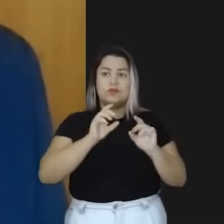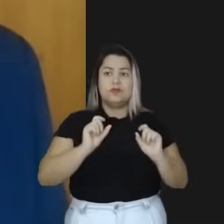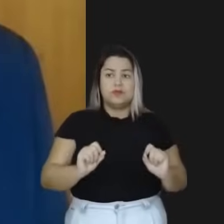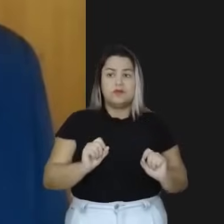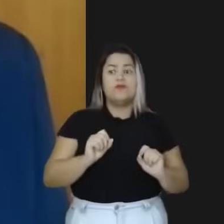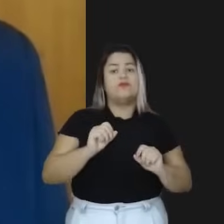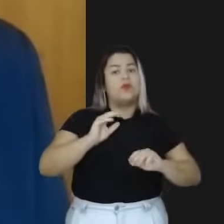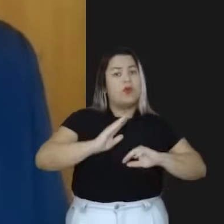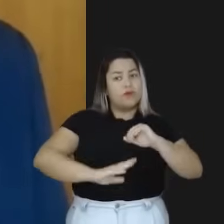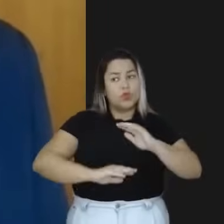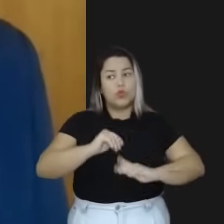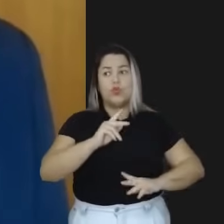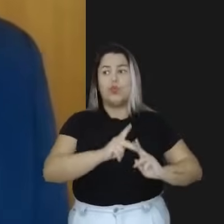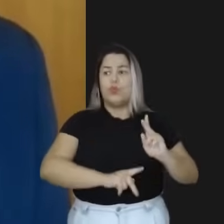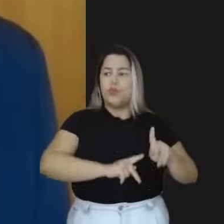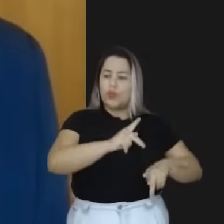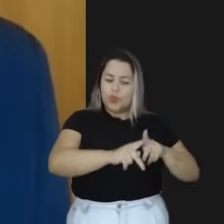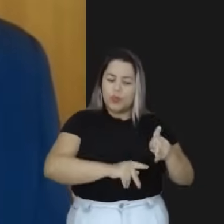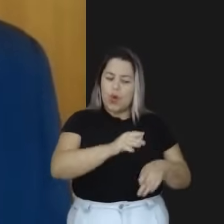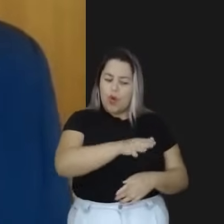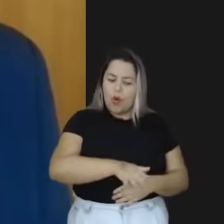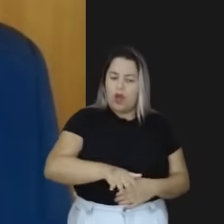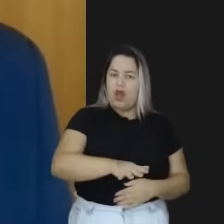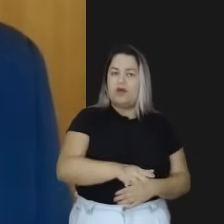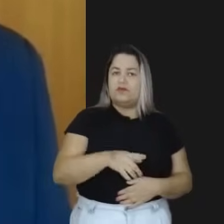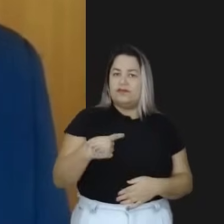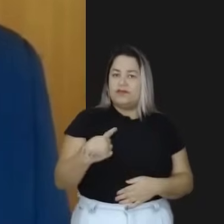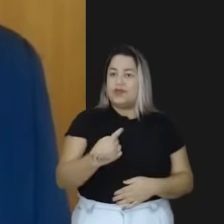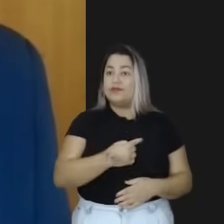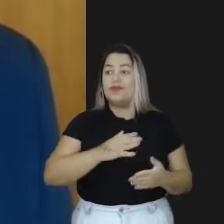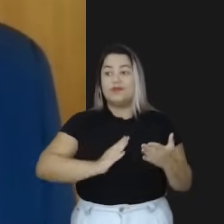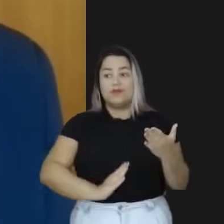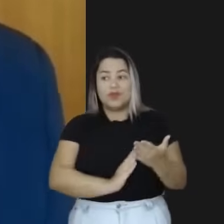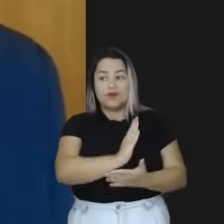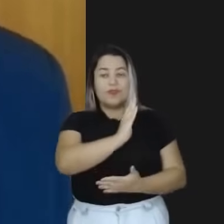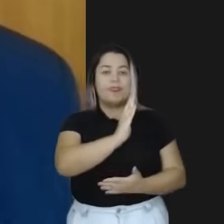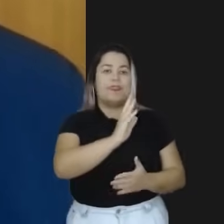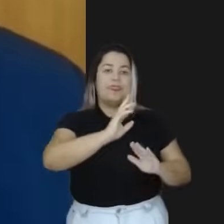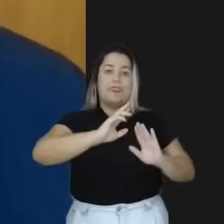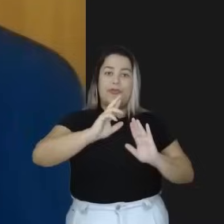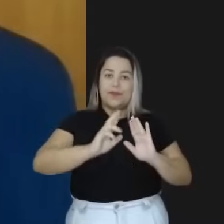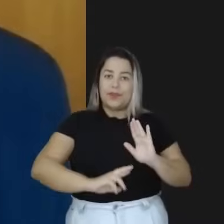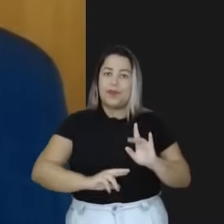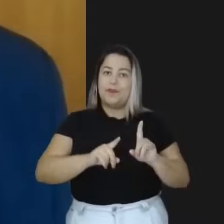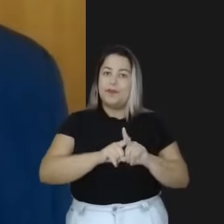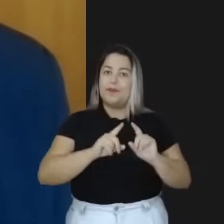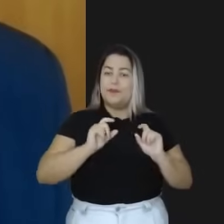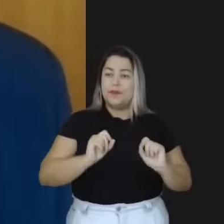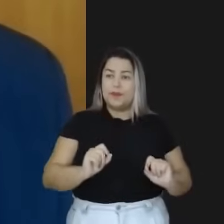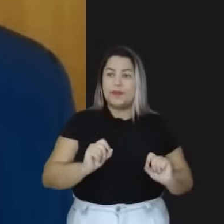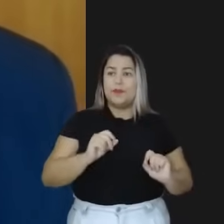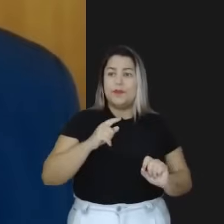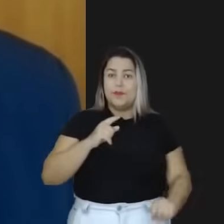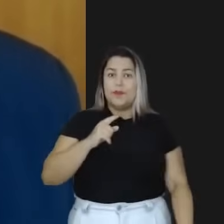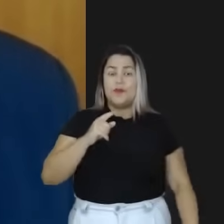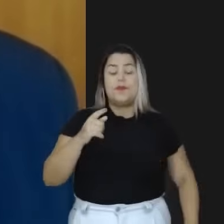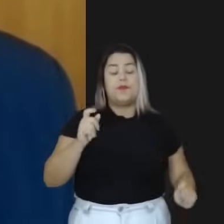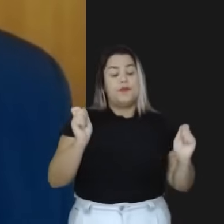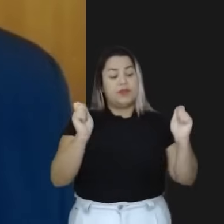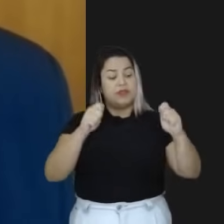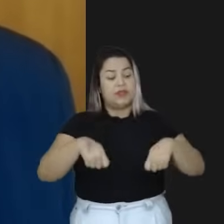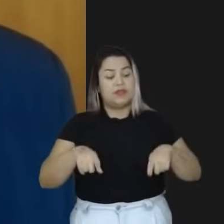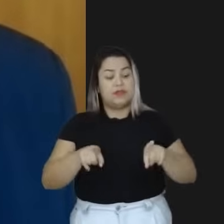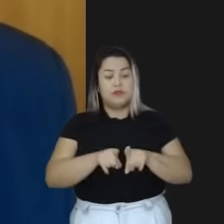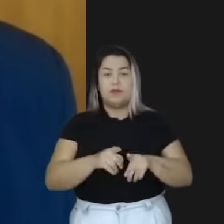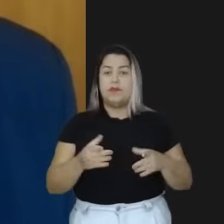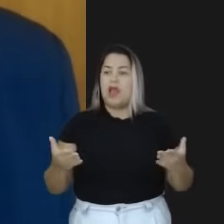povo. Então, nós já aprovamos o nosso relatório preliminar, mas nós precisamos